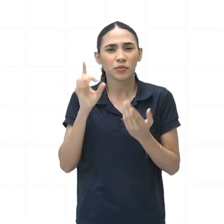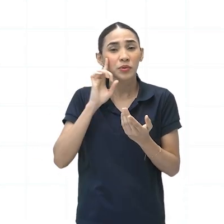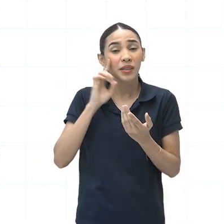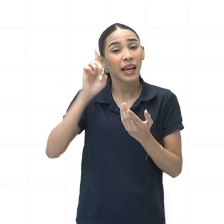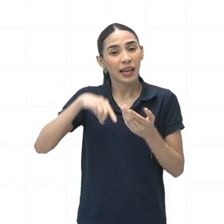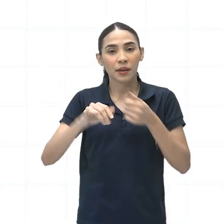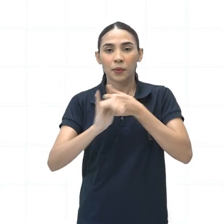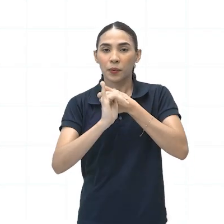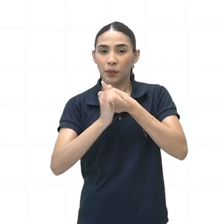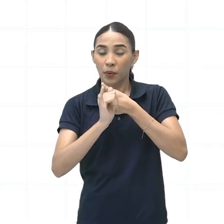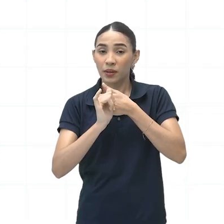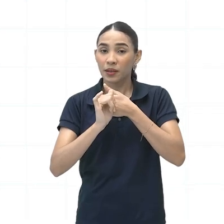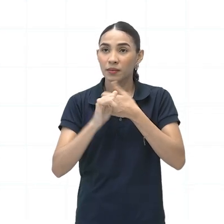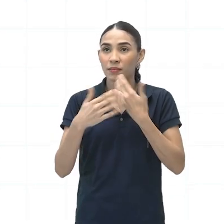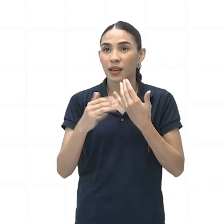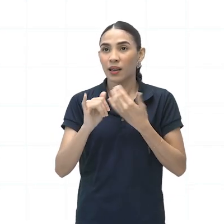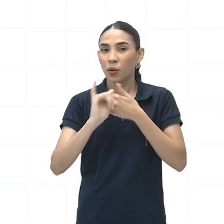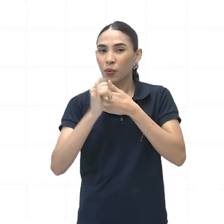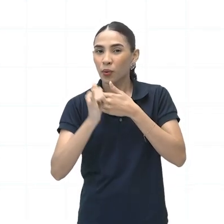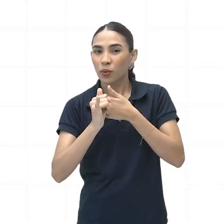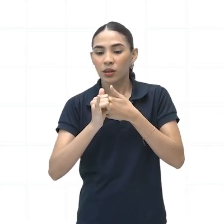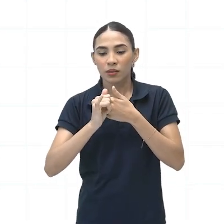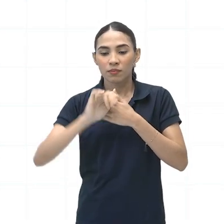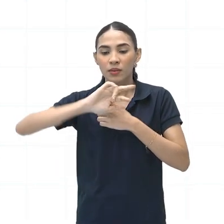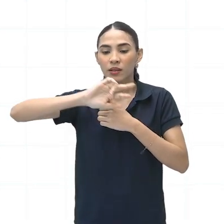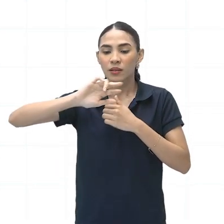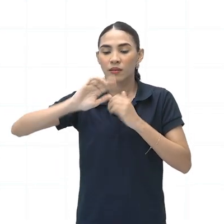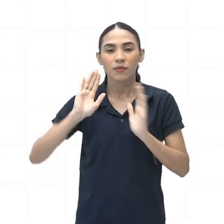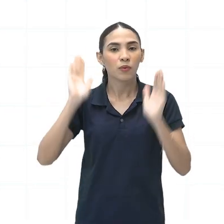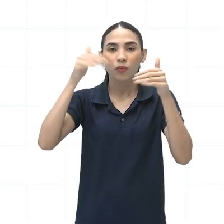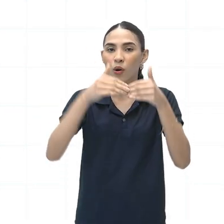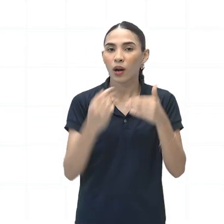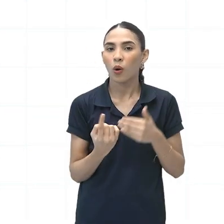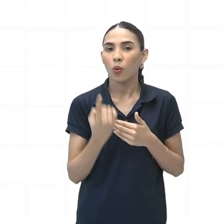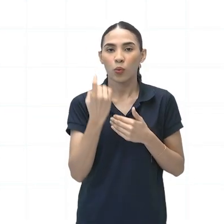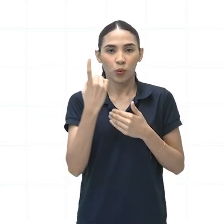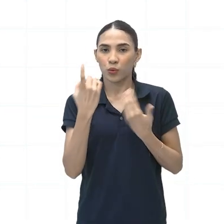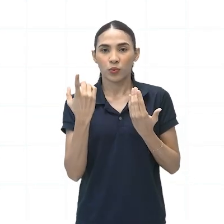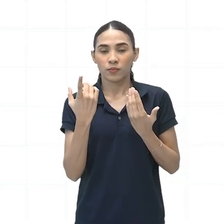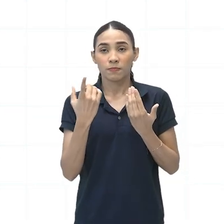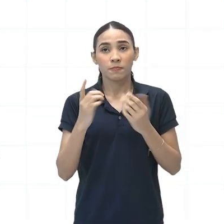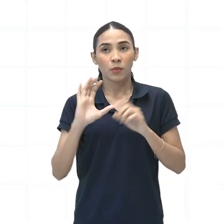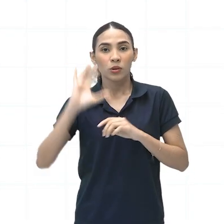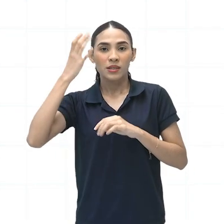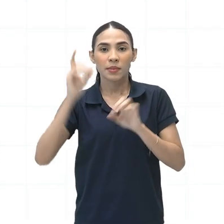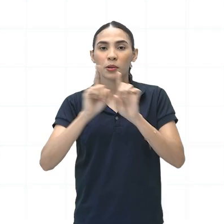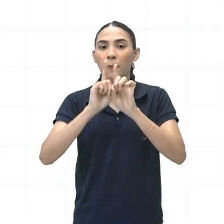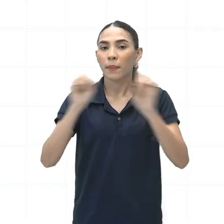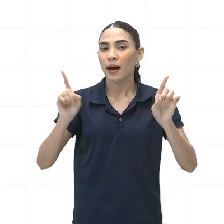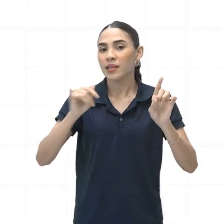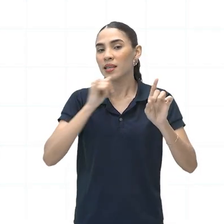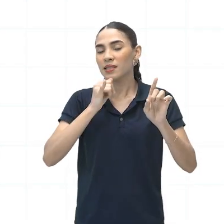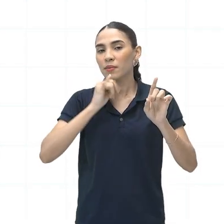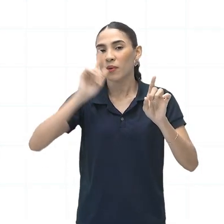uma crônica. Ora, aquela crônica não diz respeito a um acontecimento desses, mas algo que é comum, que